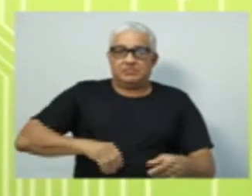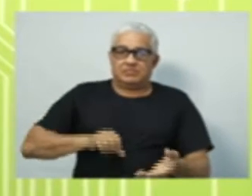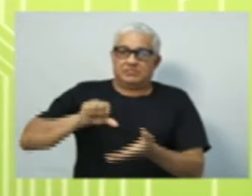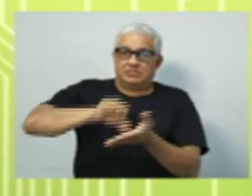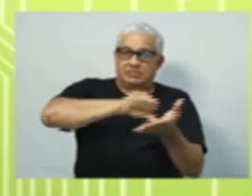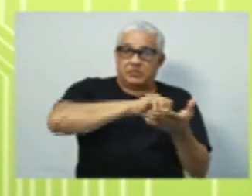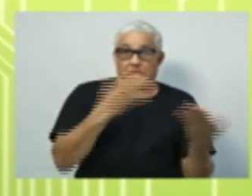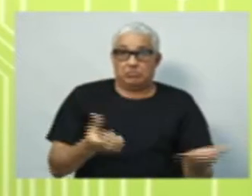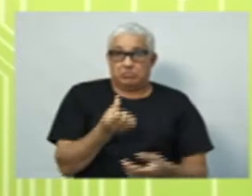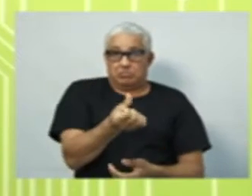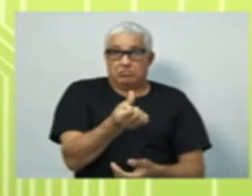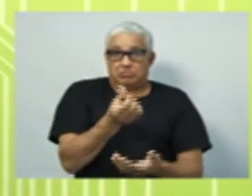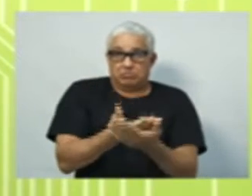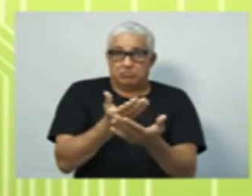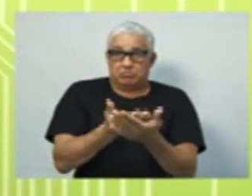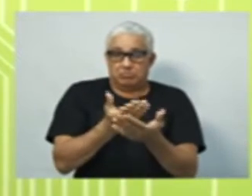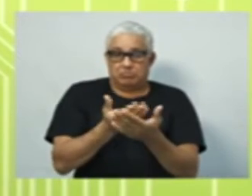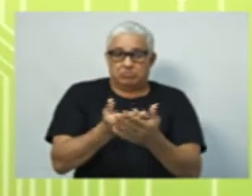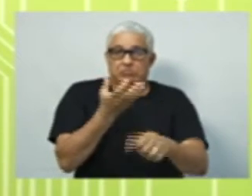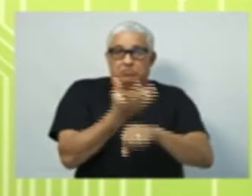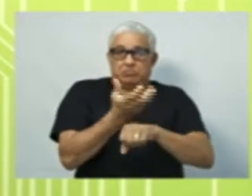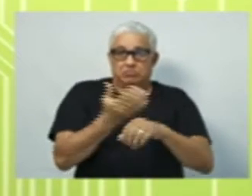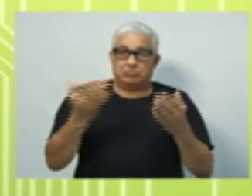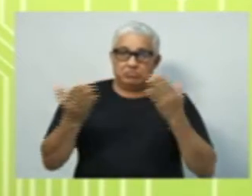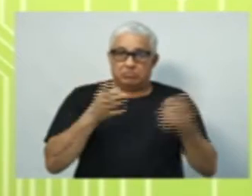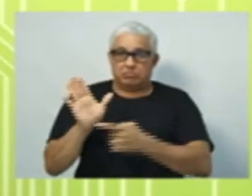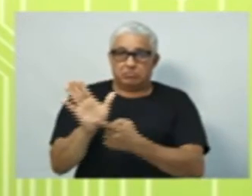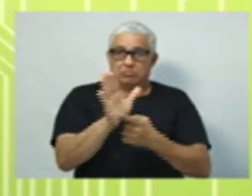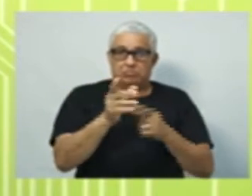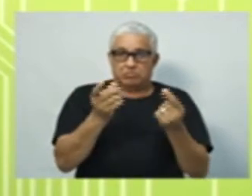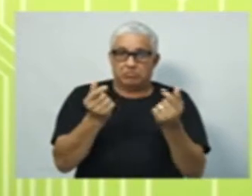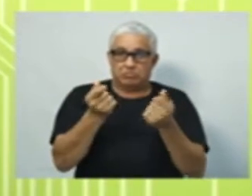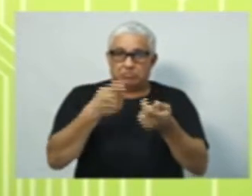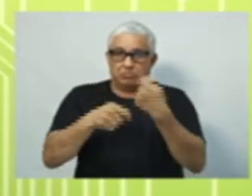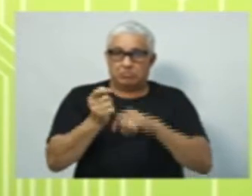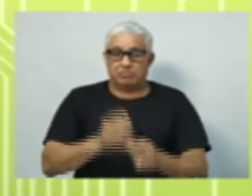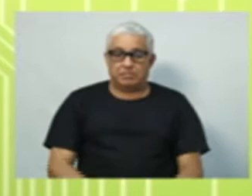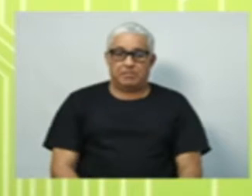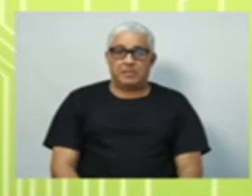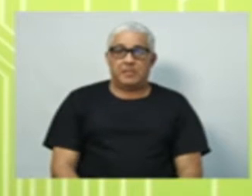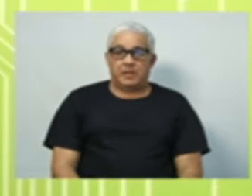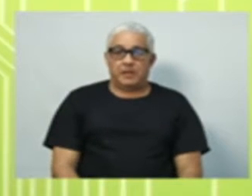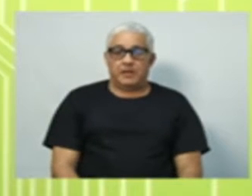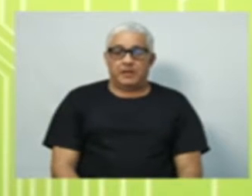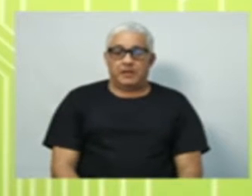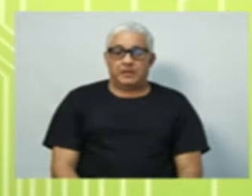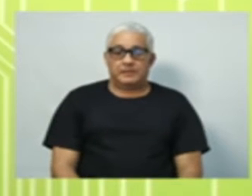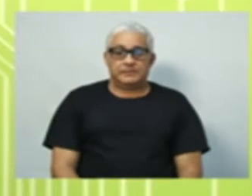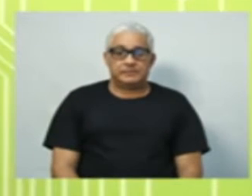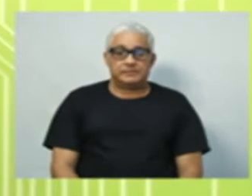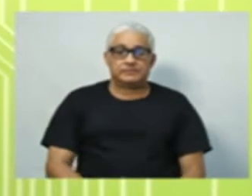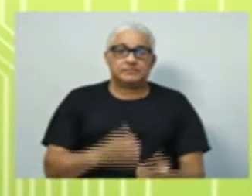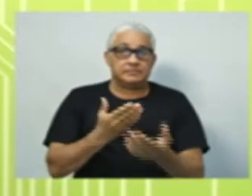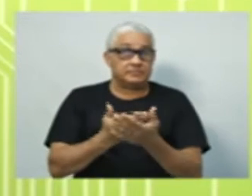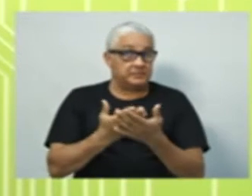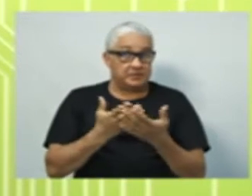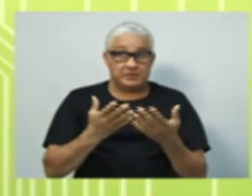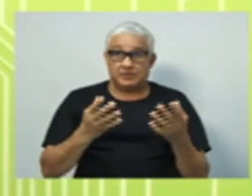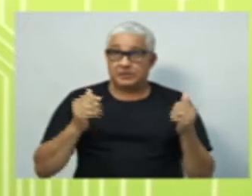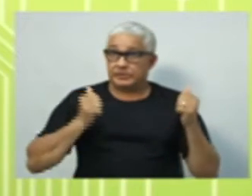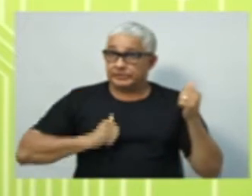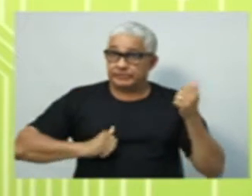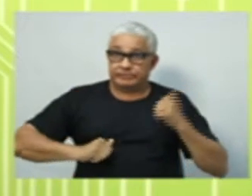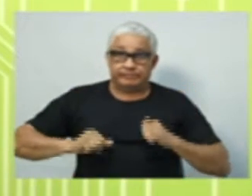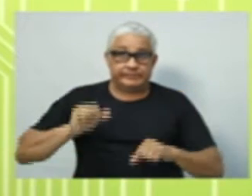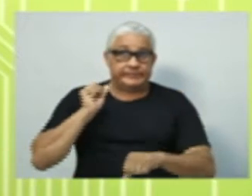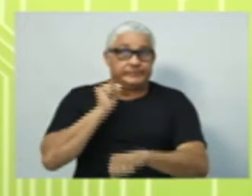sexta aula da disciplina de análise das demonstrações financeiras é essa é a hora mais esperada né a gente